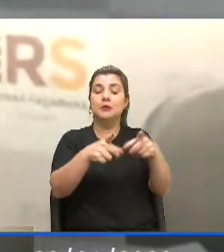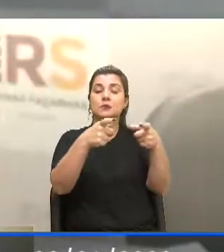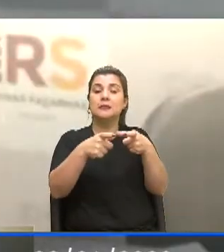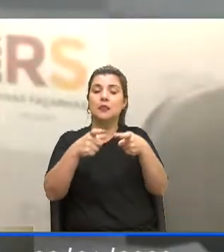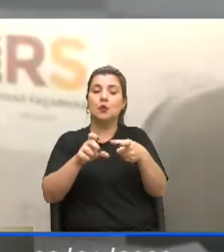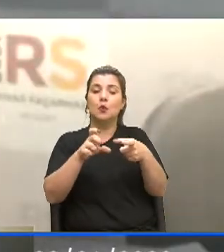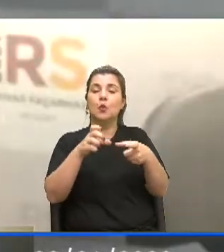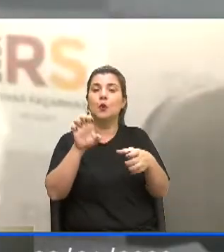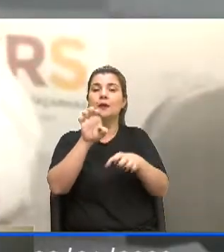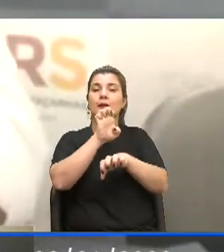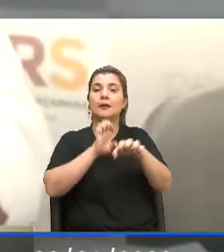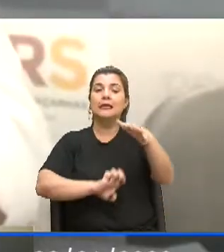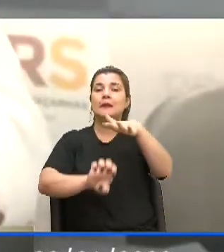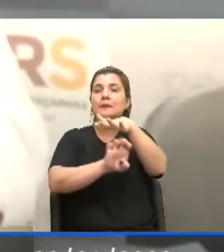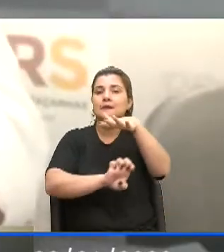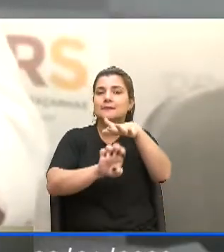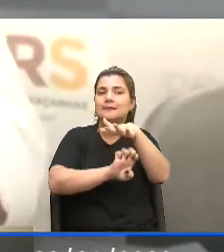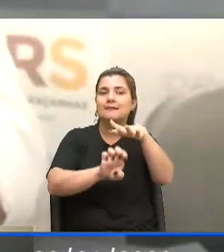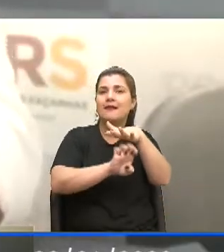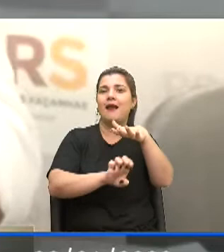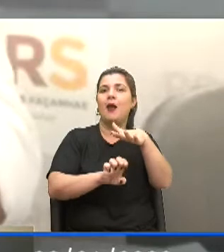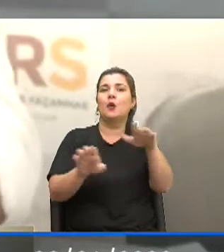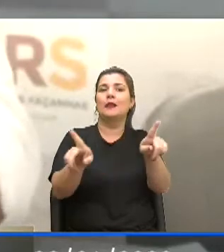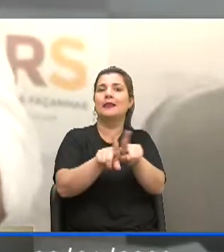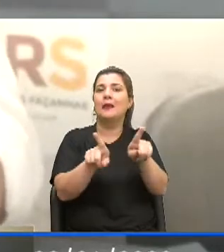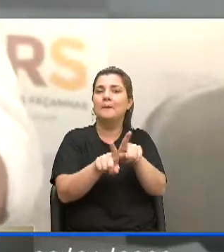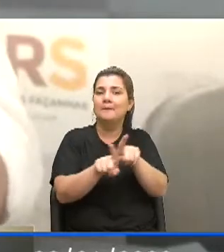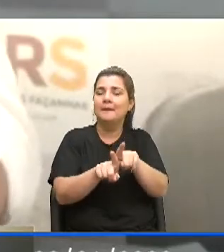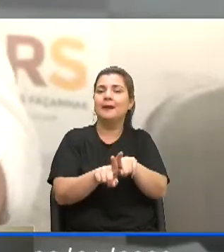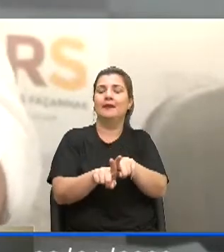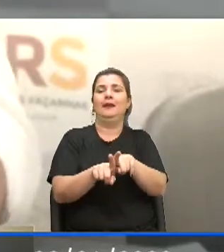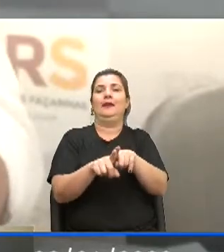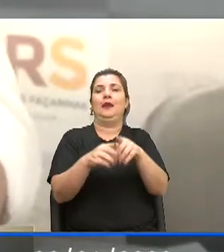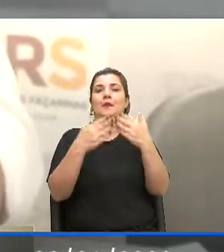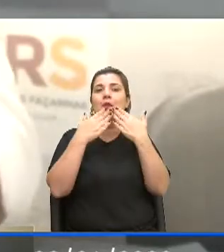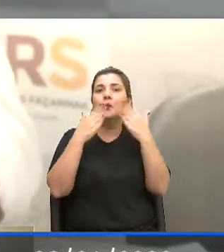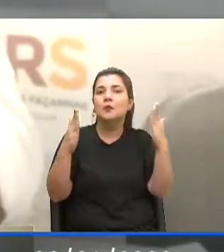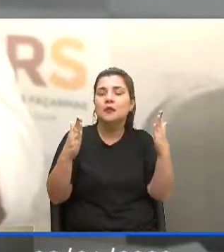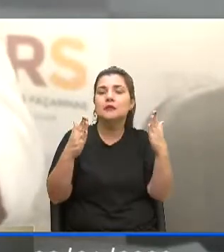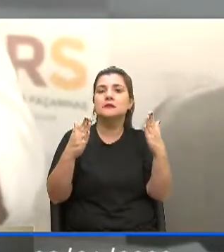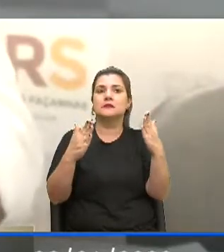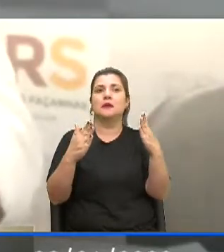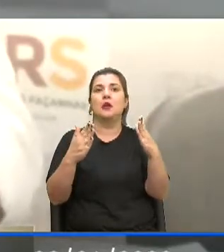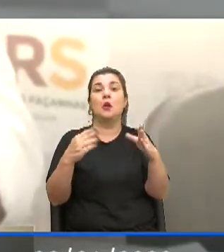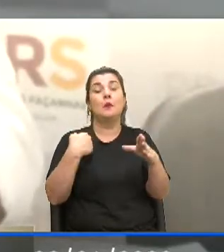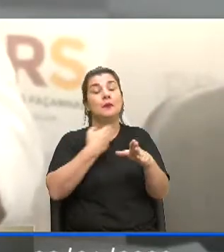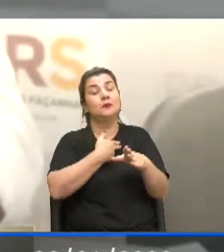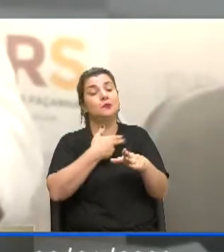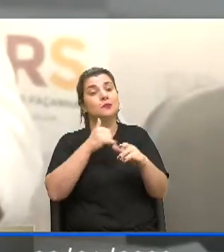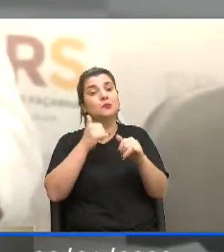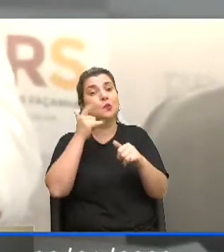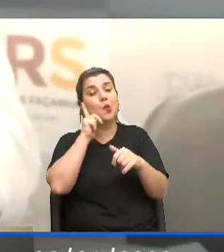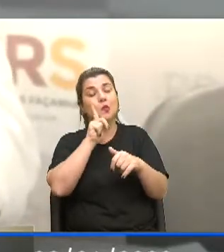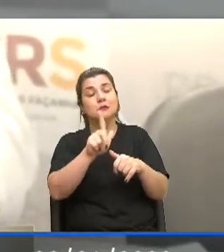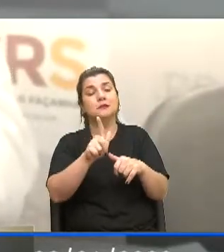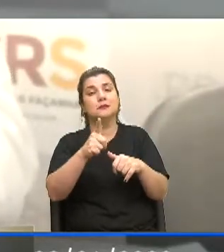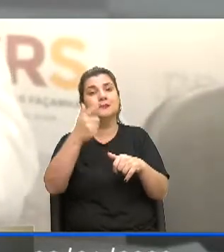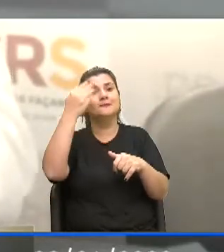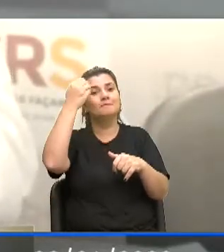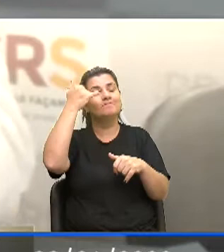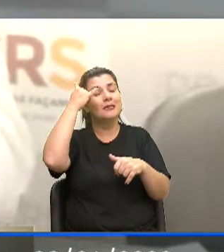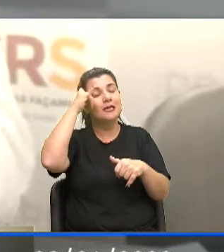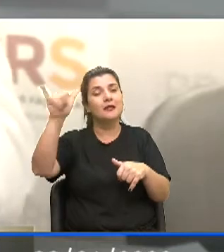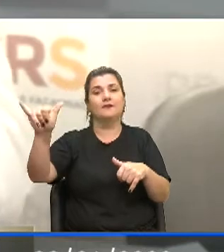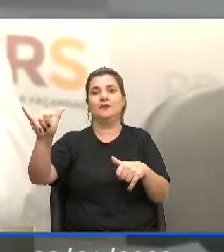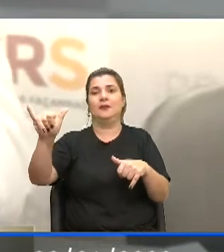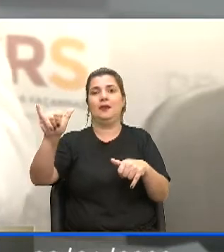a população, que a gente adote medidas para que a gente previna e contenha essa disseminação. Então, o intuito disso